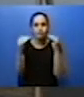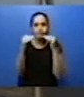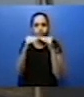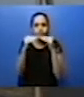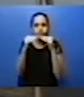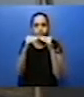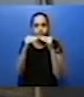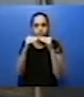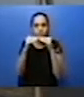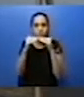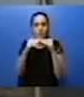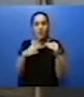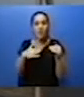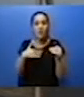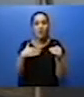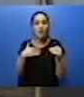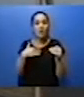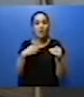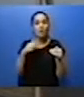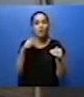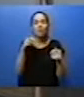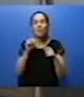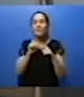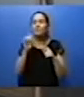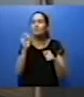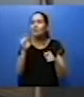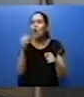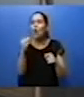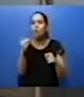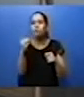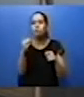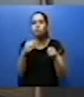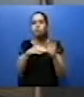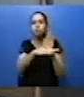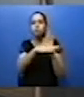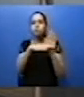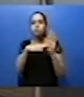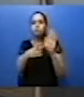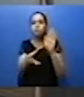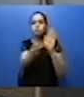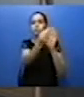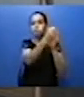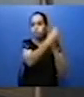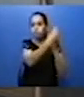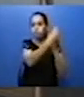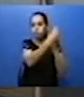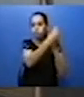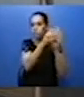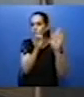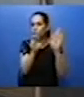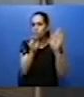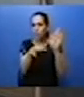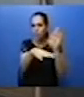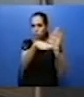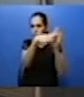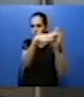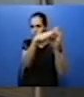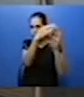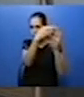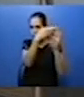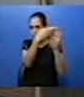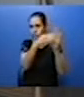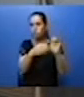e eu vou operar só com numerador numerador é o número de cima não se esqueça e eu adiciona